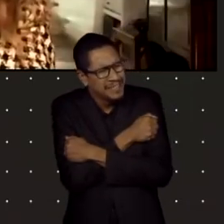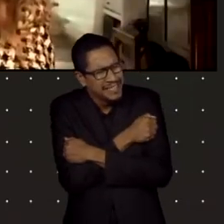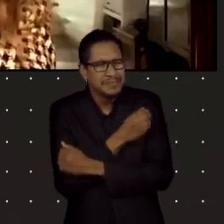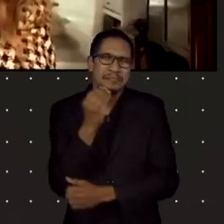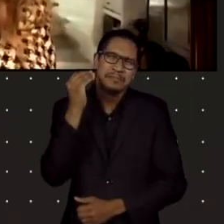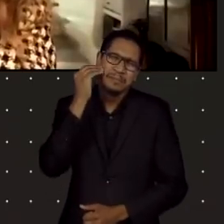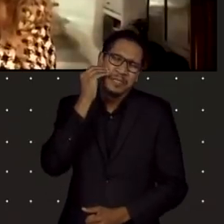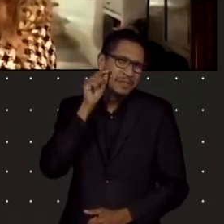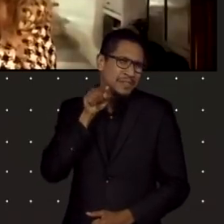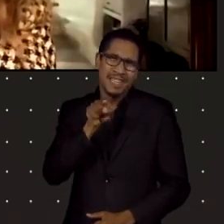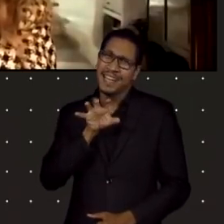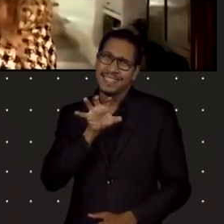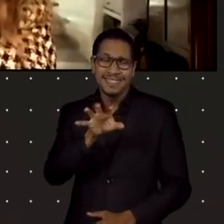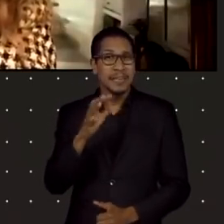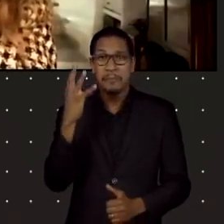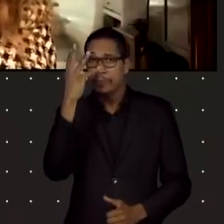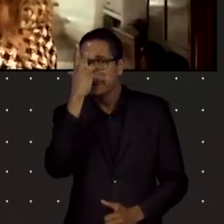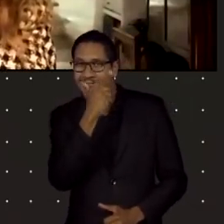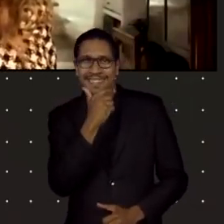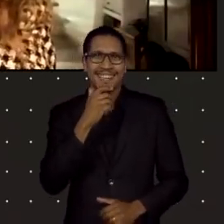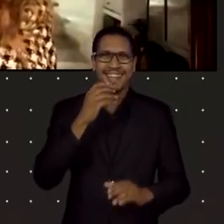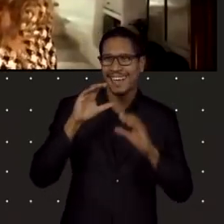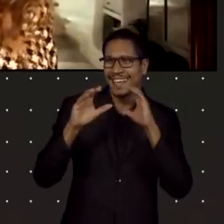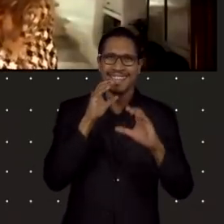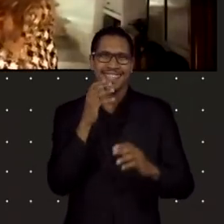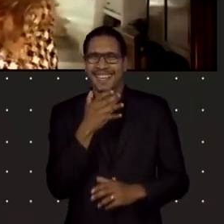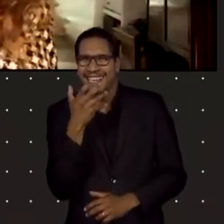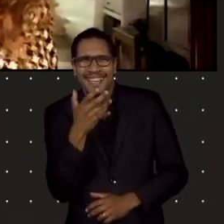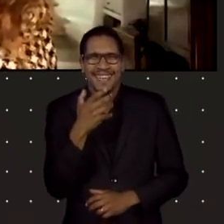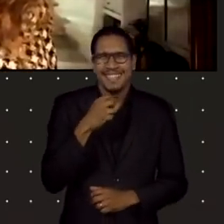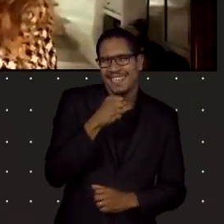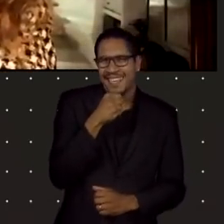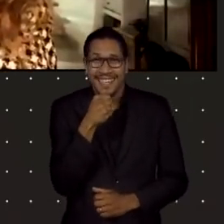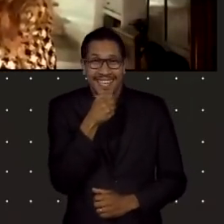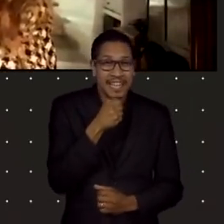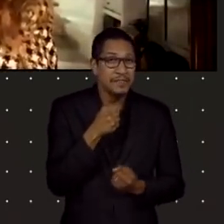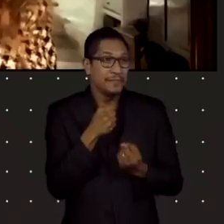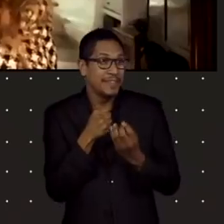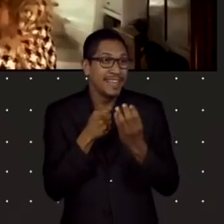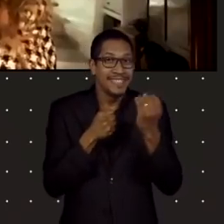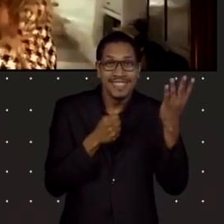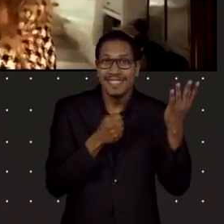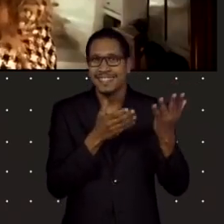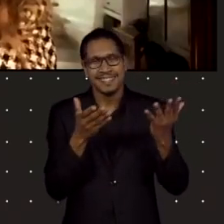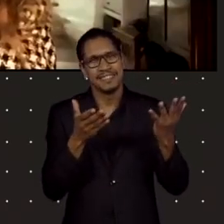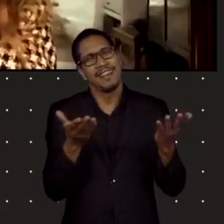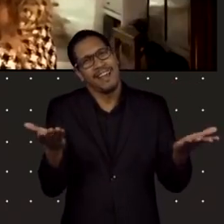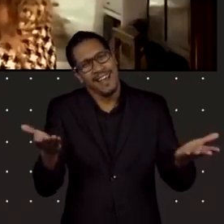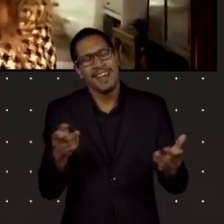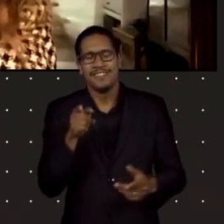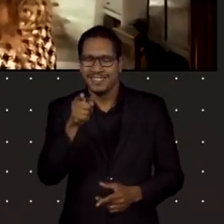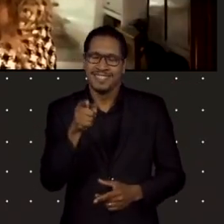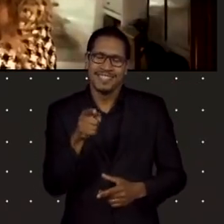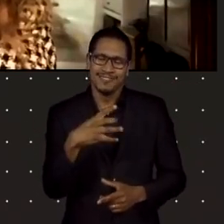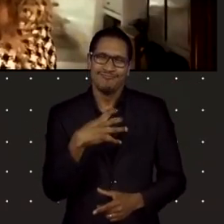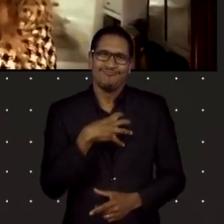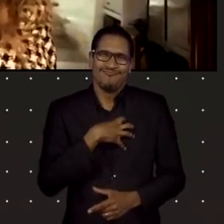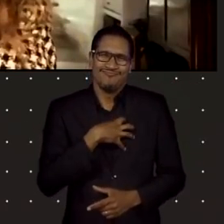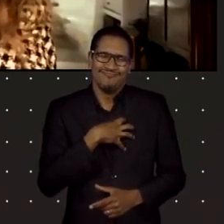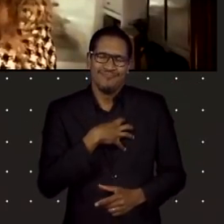sempre assim, bonita, cantando, viajando. E a Jovem Guarda com você